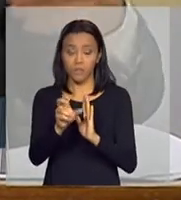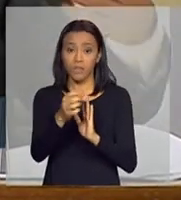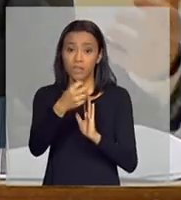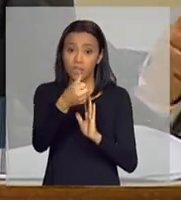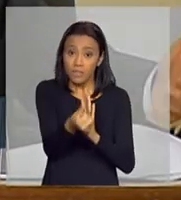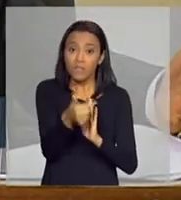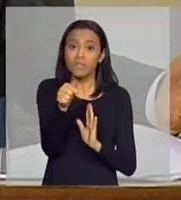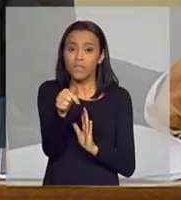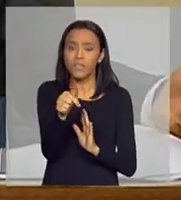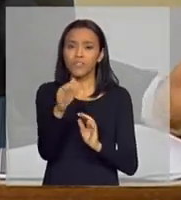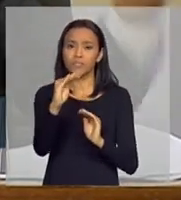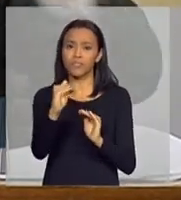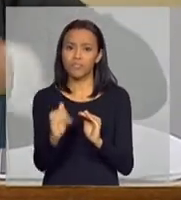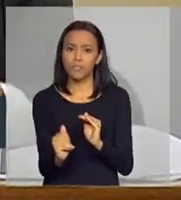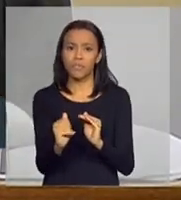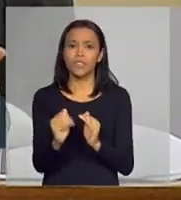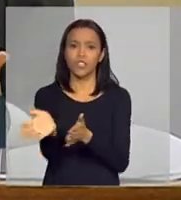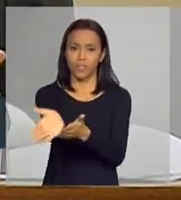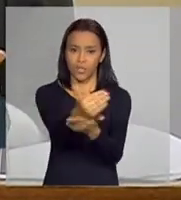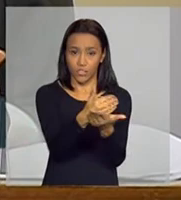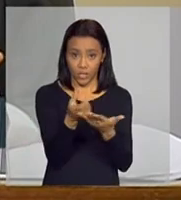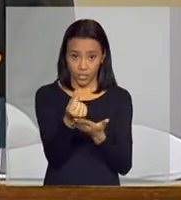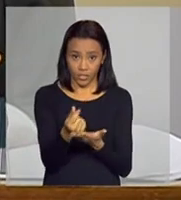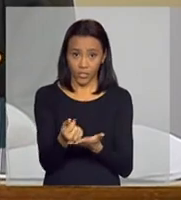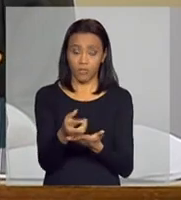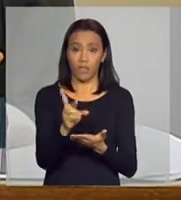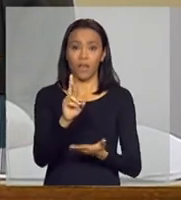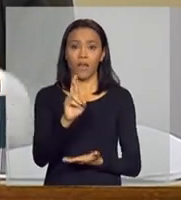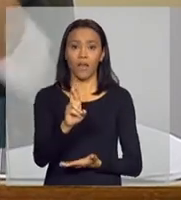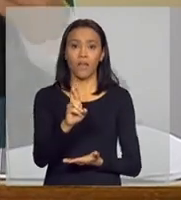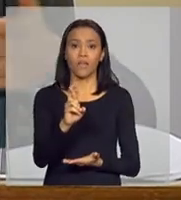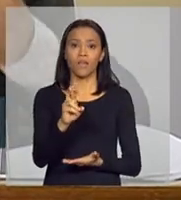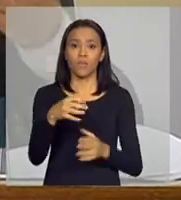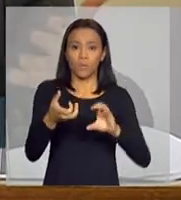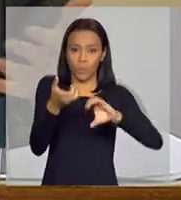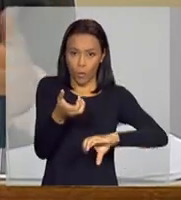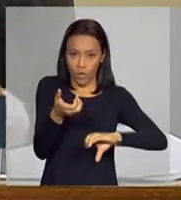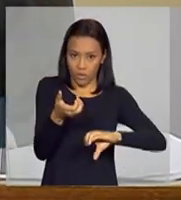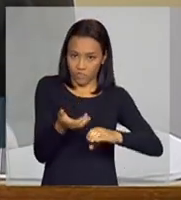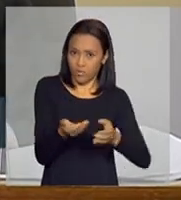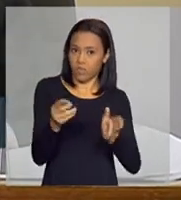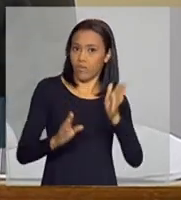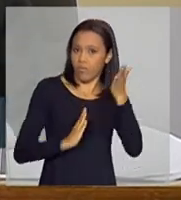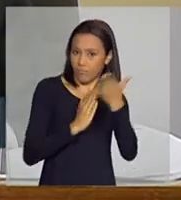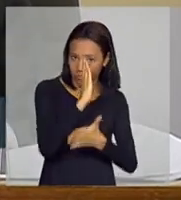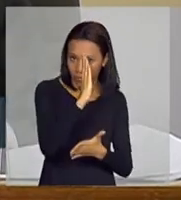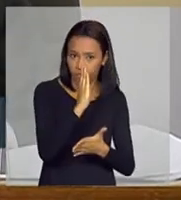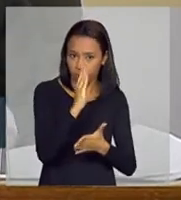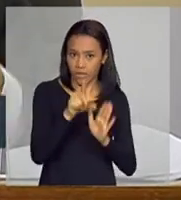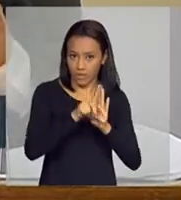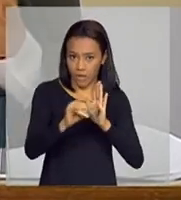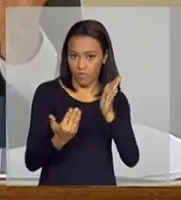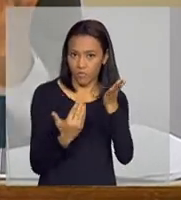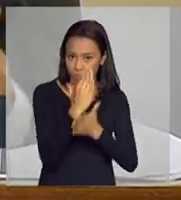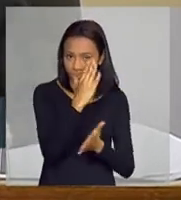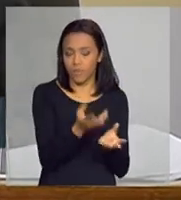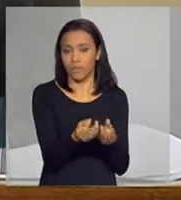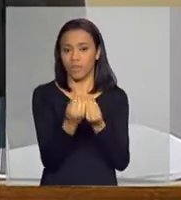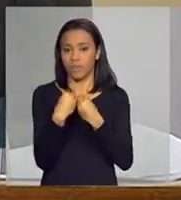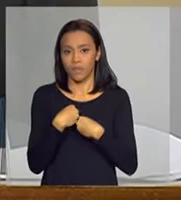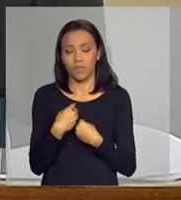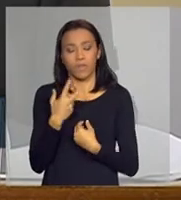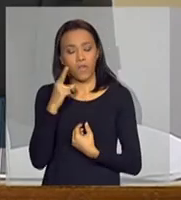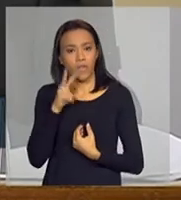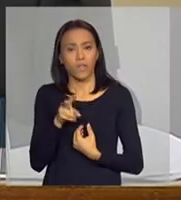Projeção de receita que veio do congresso para nós aprovada pelo pelo congresso tal isso é que o